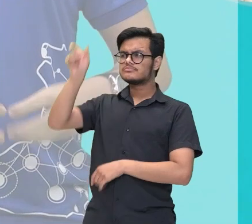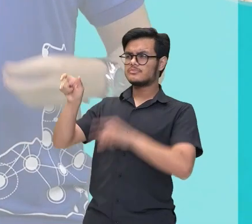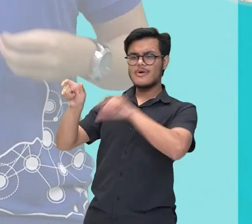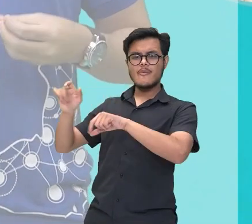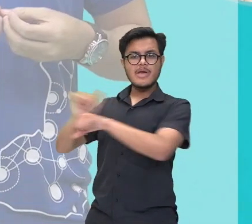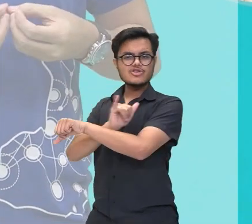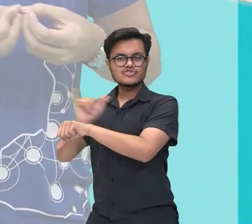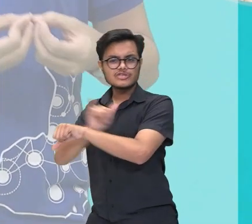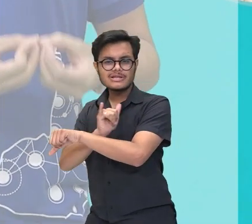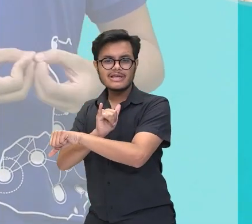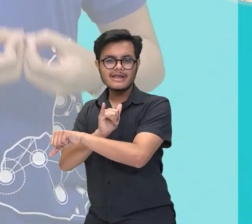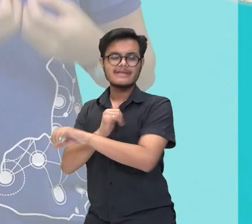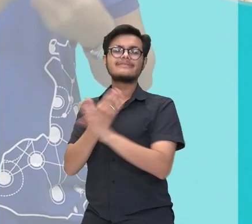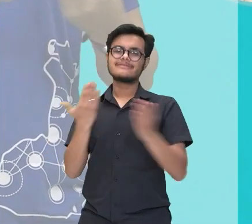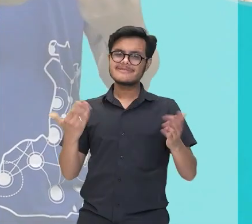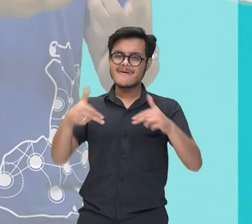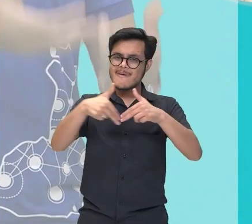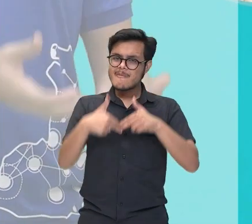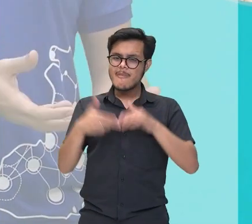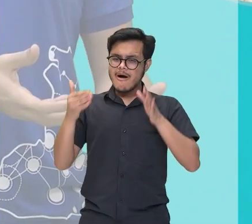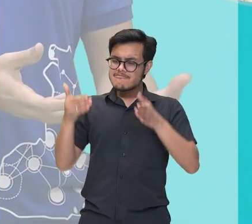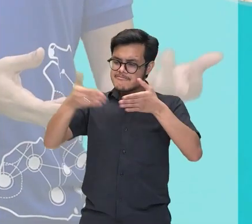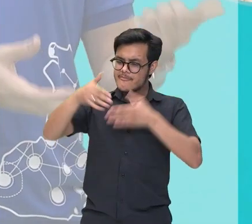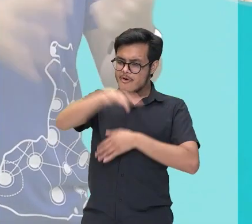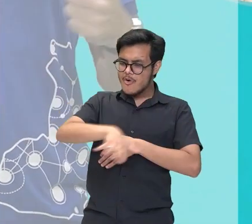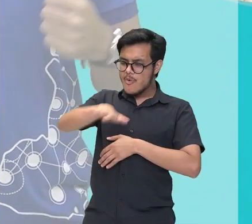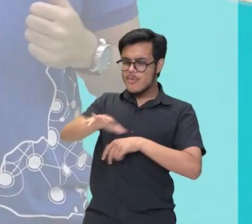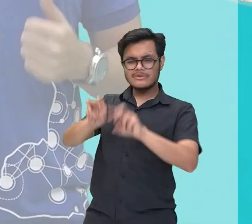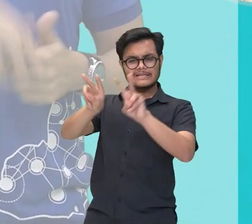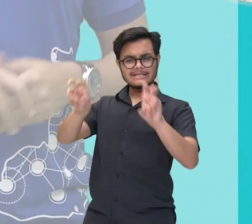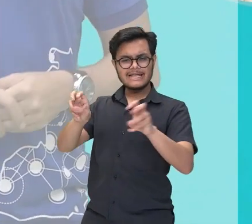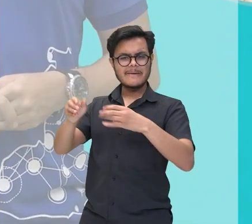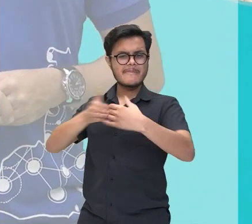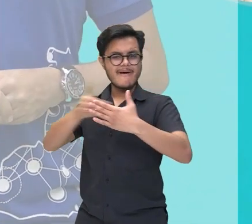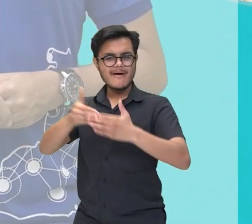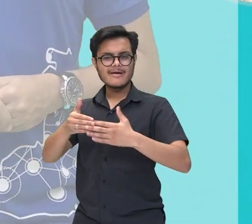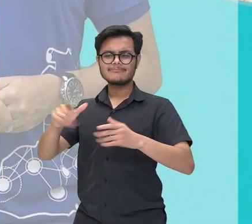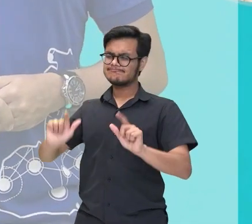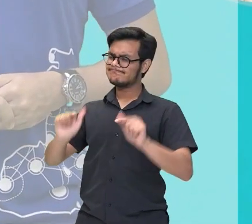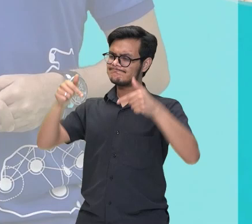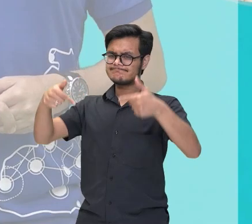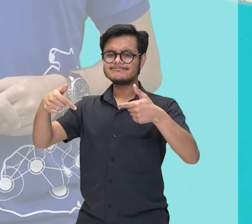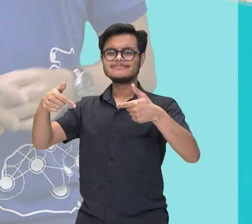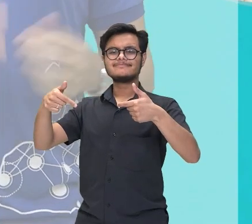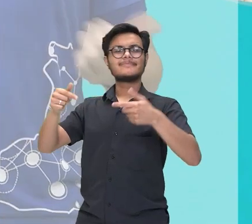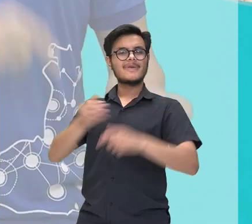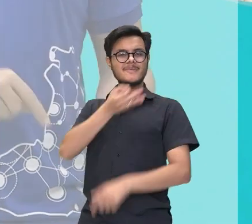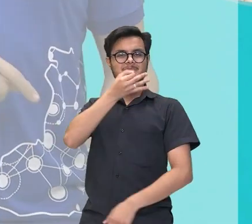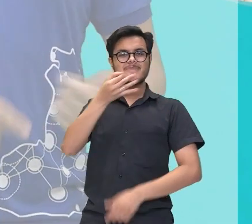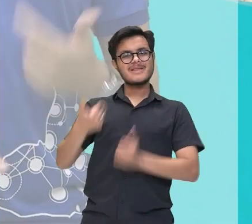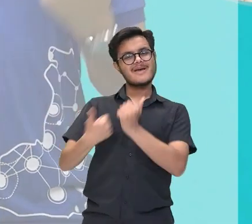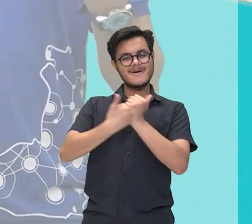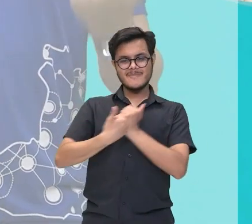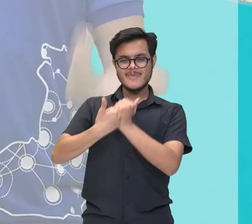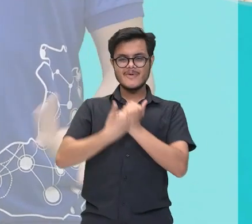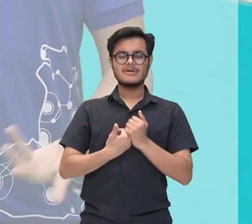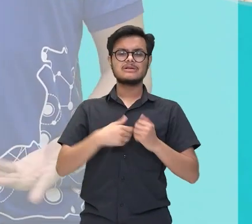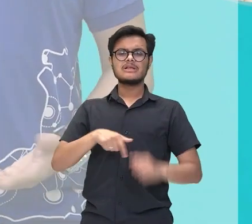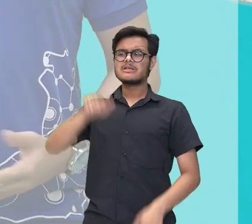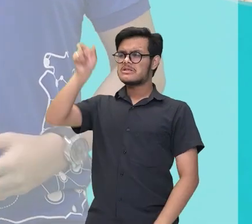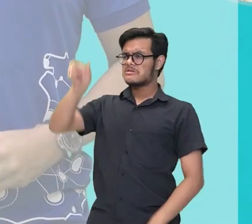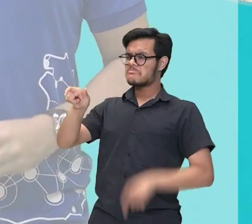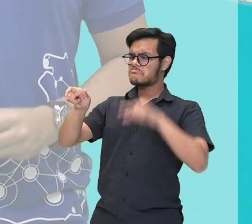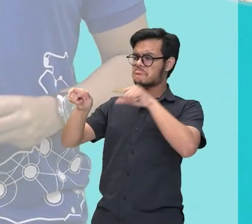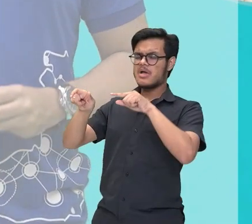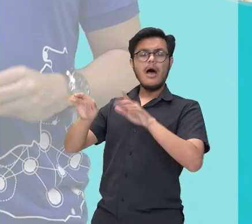trouxe uma autoridade num determinado assunto, né, para argumentar a minha opinião. Essa autoridade pode ser uma